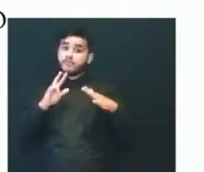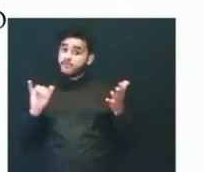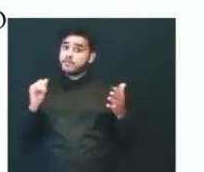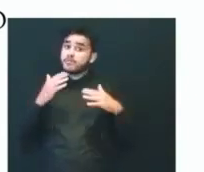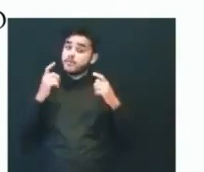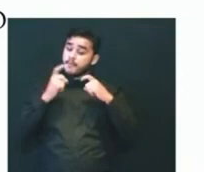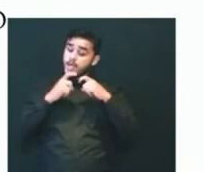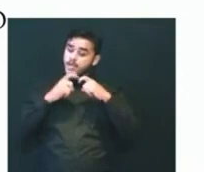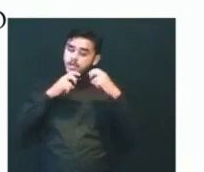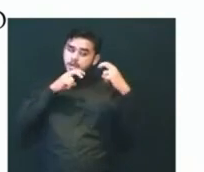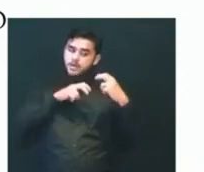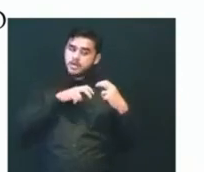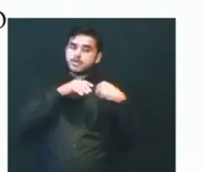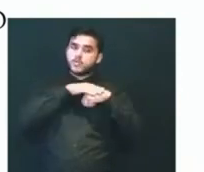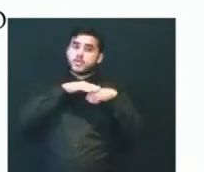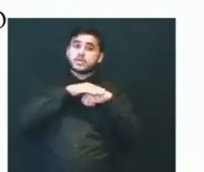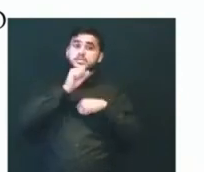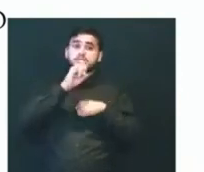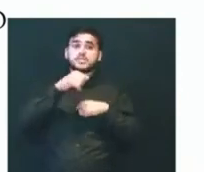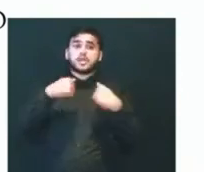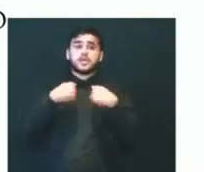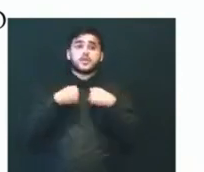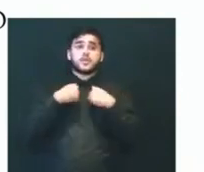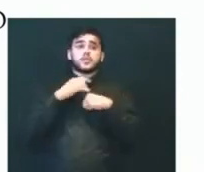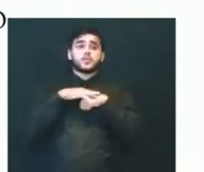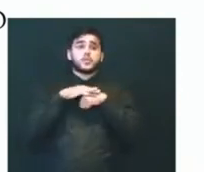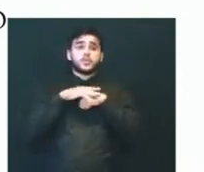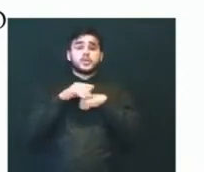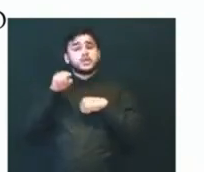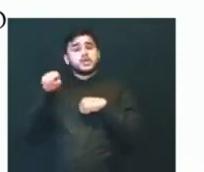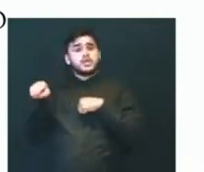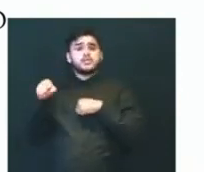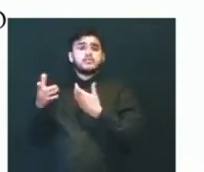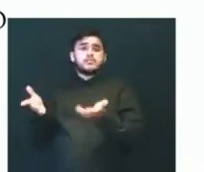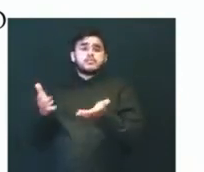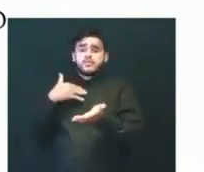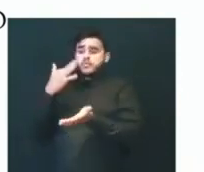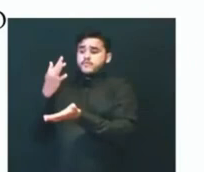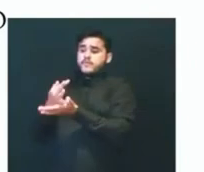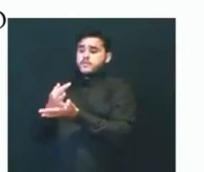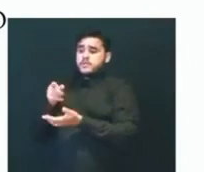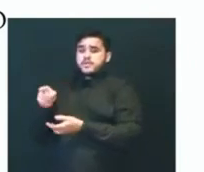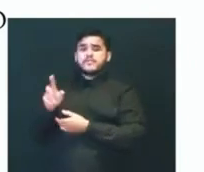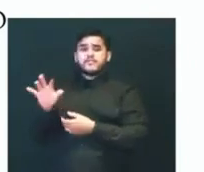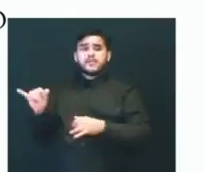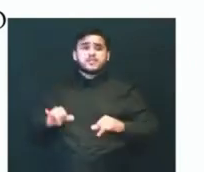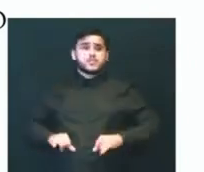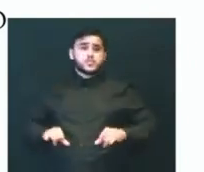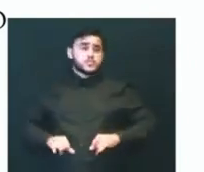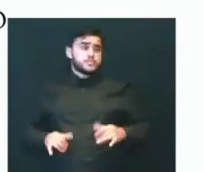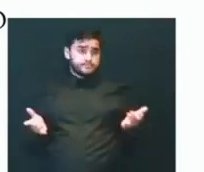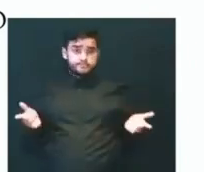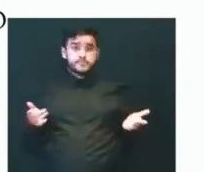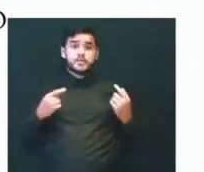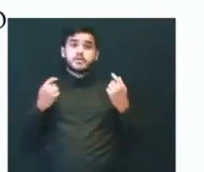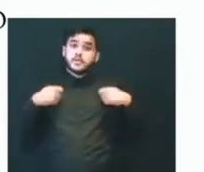você adoecer, se acontecer alguma coisa com você, vai fazer falta também para quem está sendo cuidado. Então, não